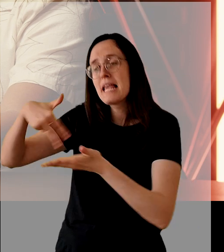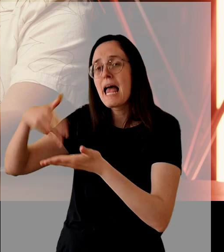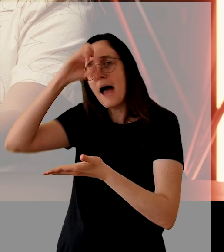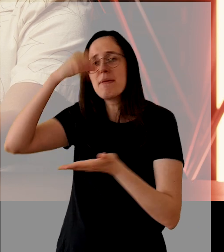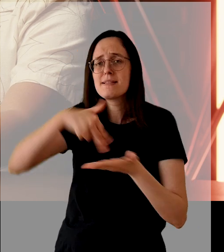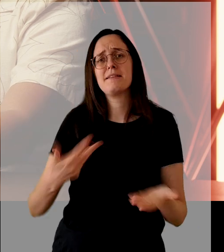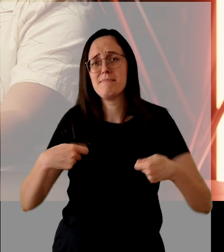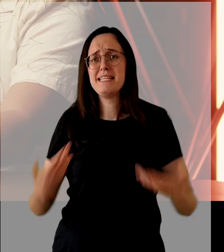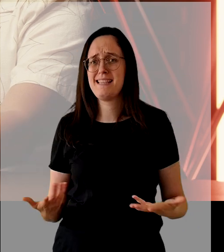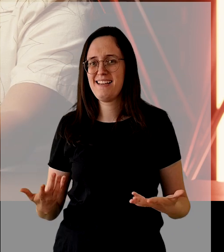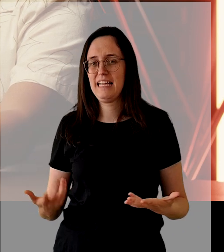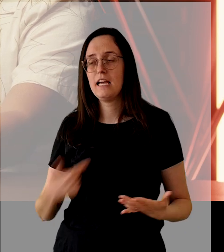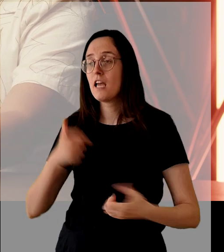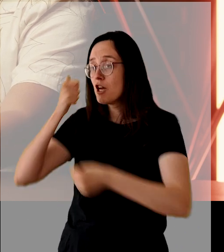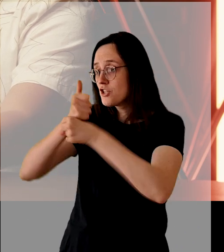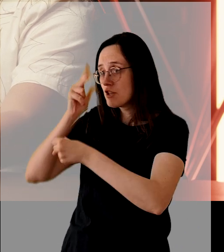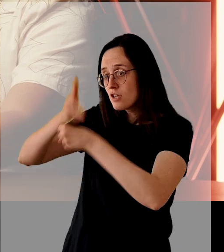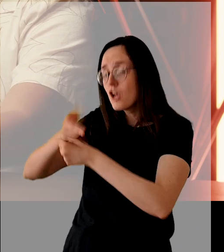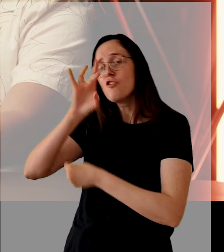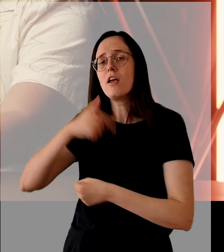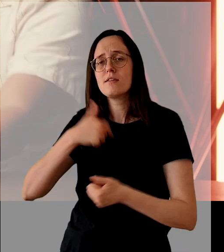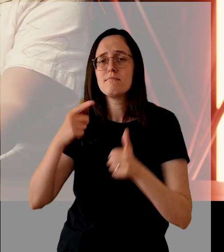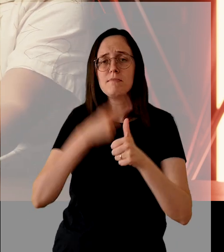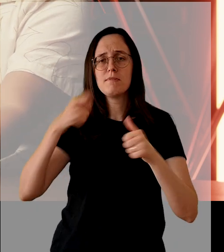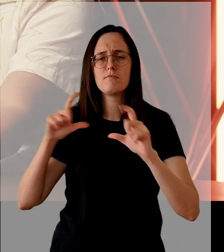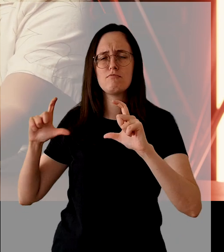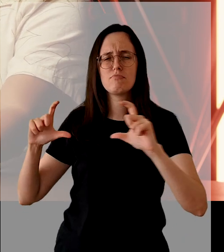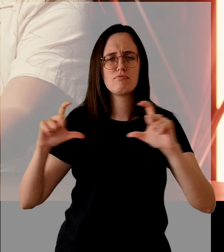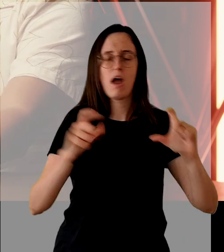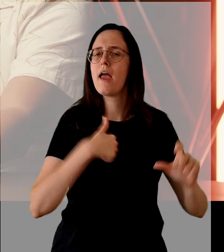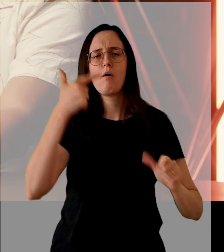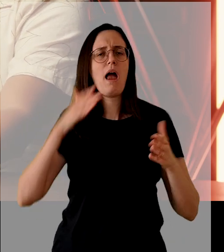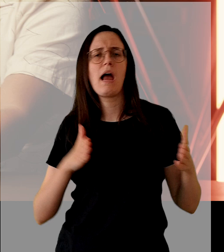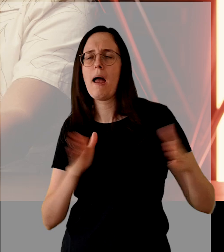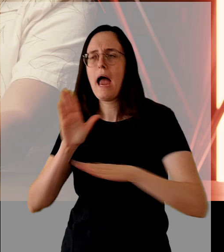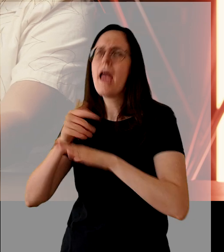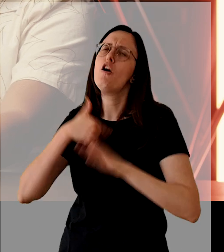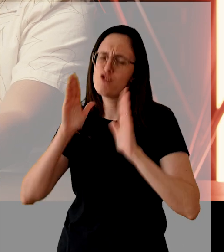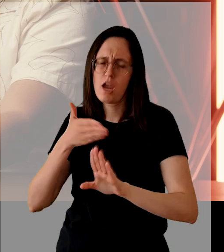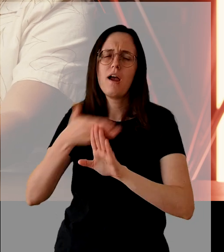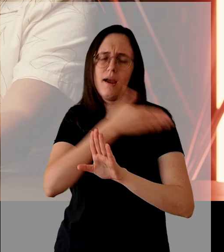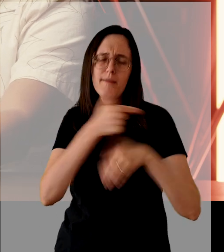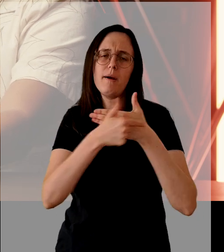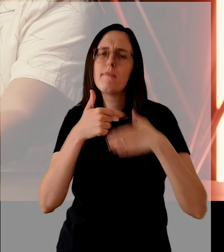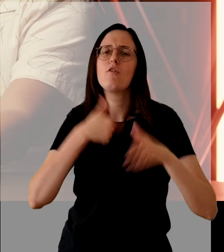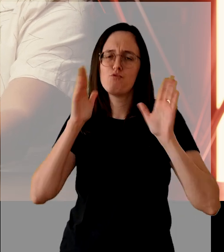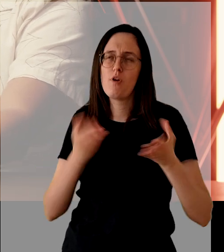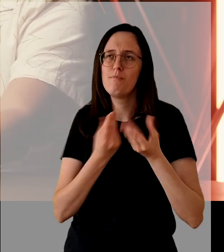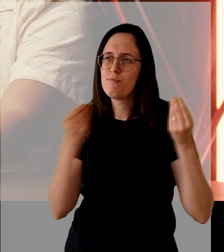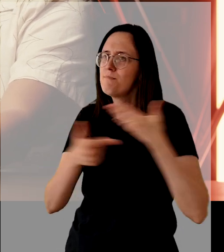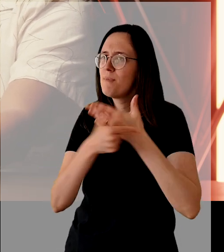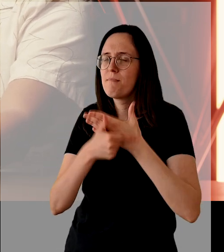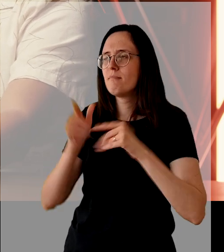Você só vai ser diretor de fotografia quando você começar a fazer fotografia. Eu não tive uma carreira de assistência de câmera. Eu fiz assistência de câmera. Eu fiz bastante